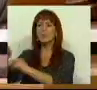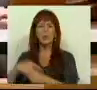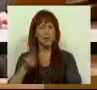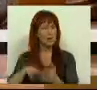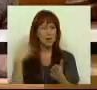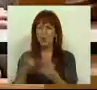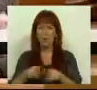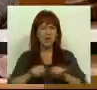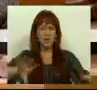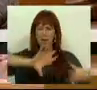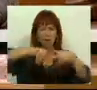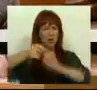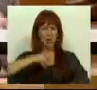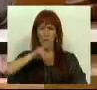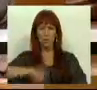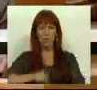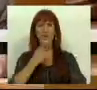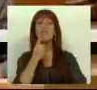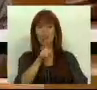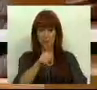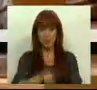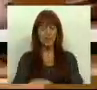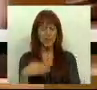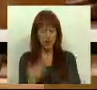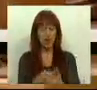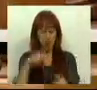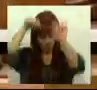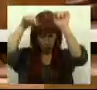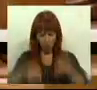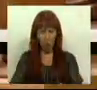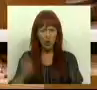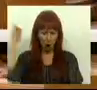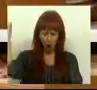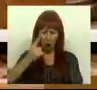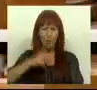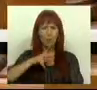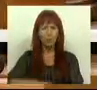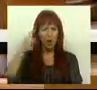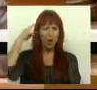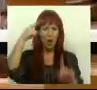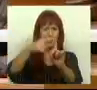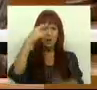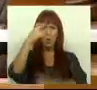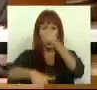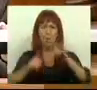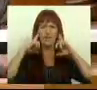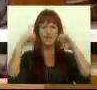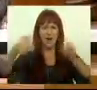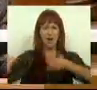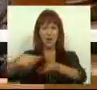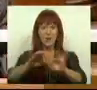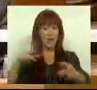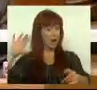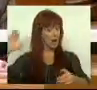esta linha de destruição de Portugal de abril tornou-se hoje um imperativo nacional. O povo sai à rua,